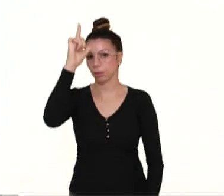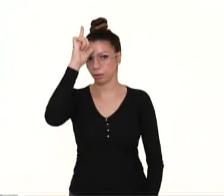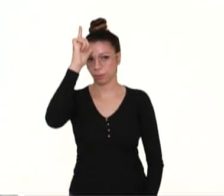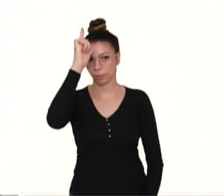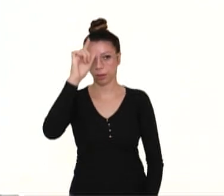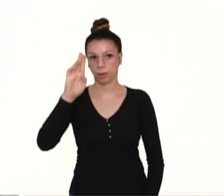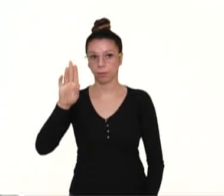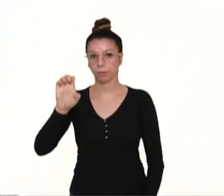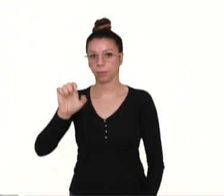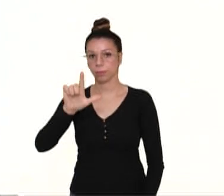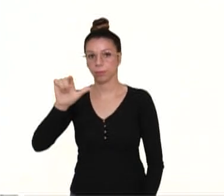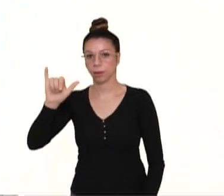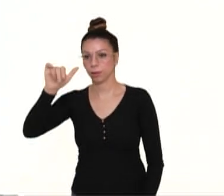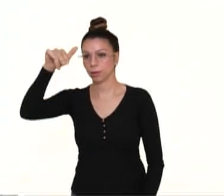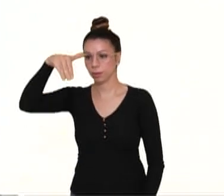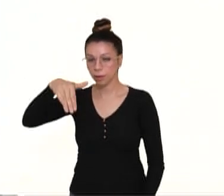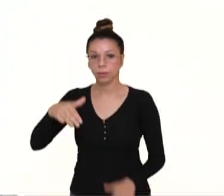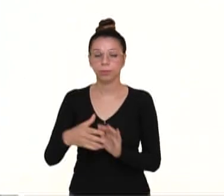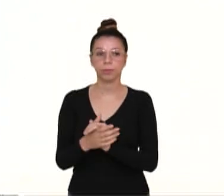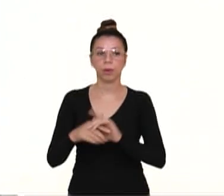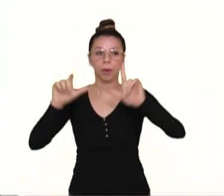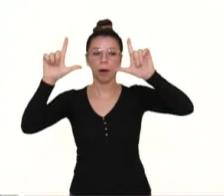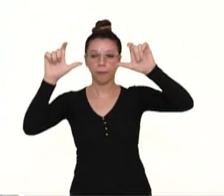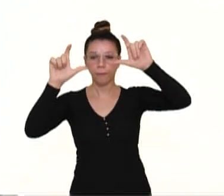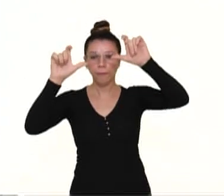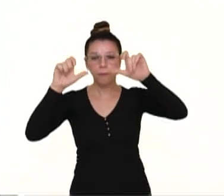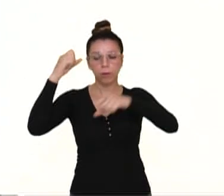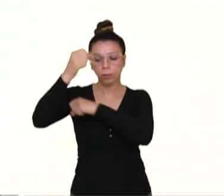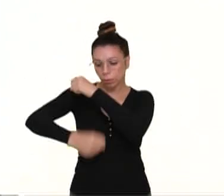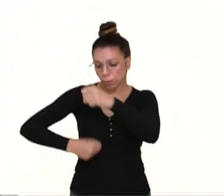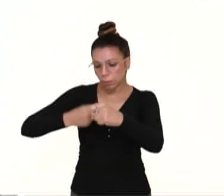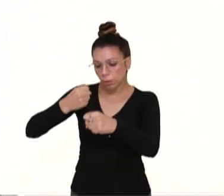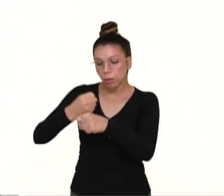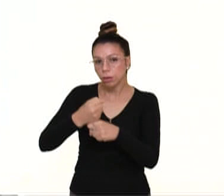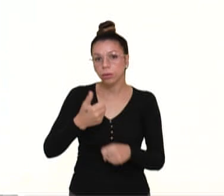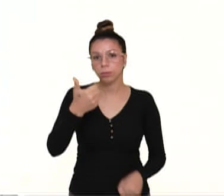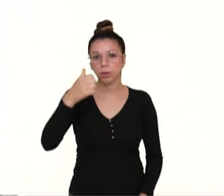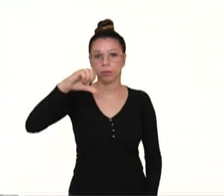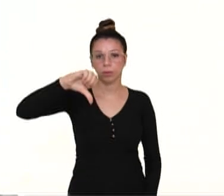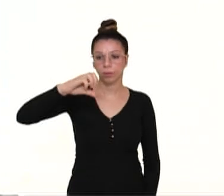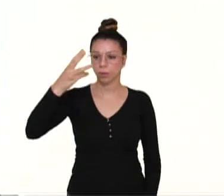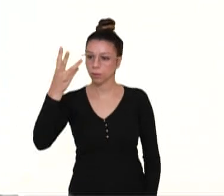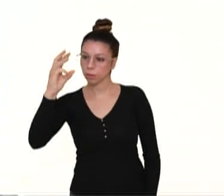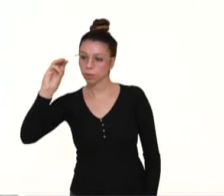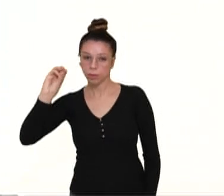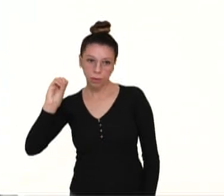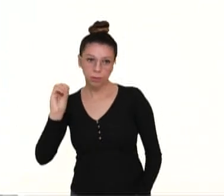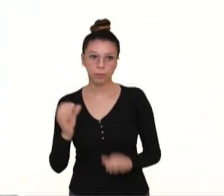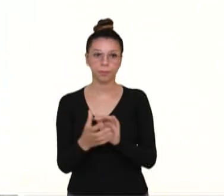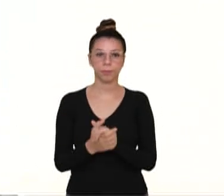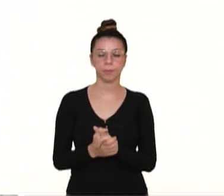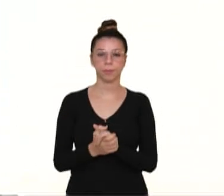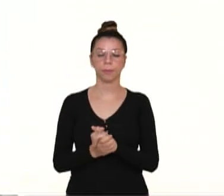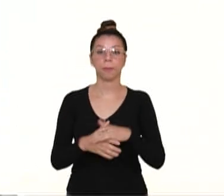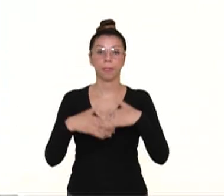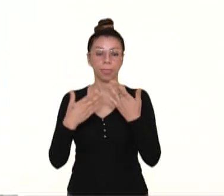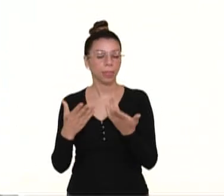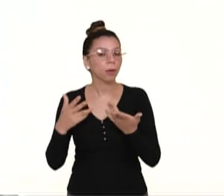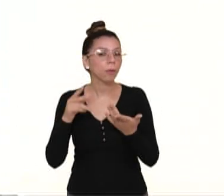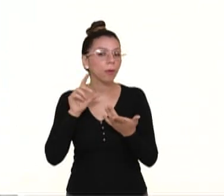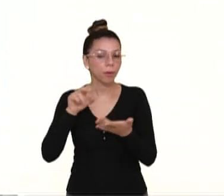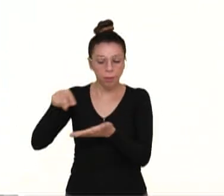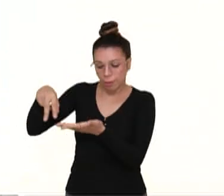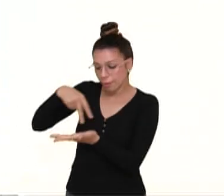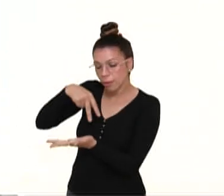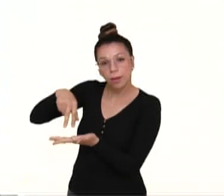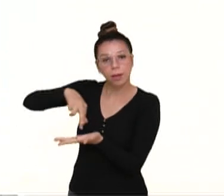é de 1930. Então dá para a gente perceber nessa foto que os movimentos não são aqueles movimentos convencionais de balé, por